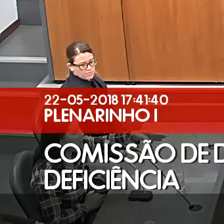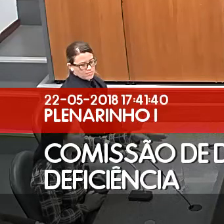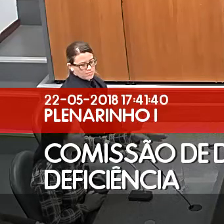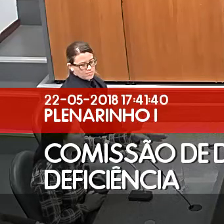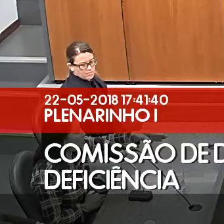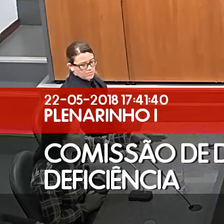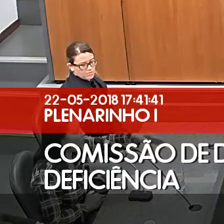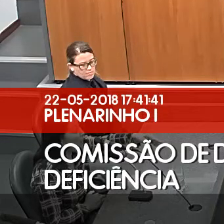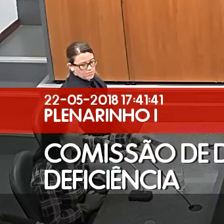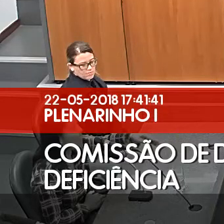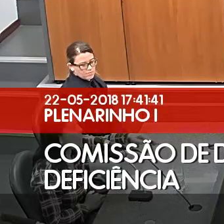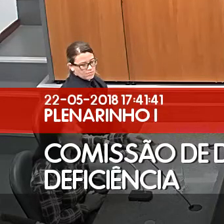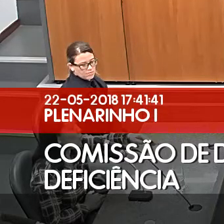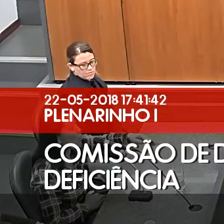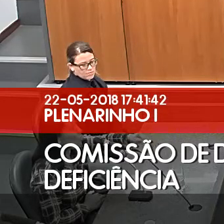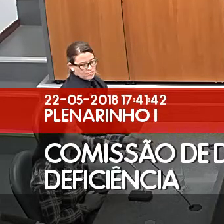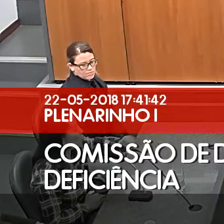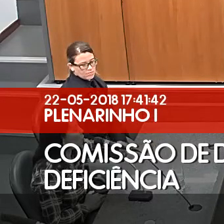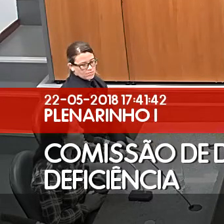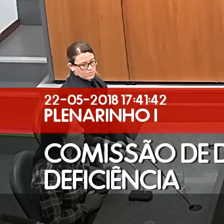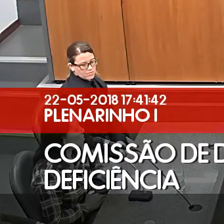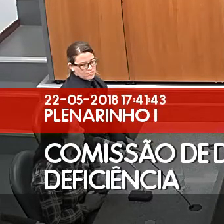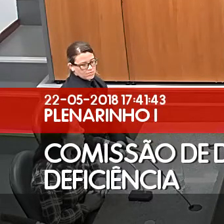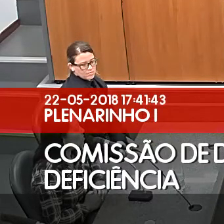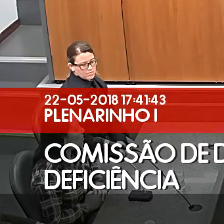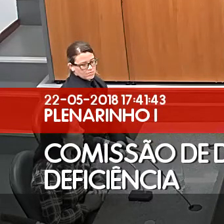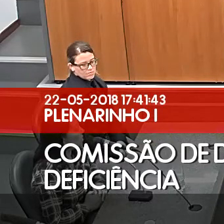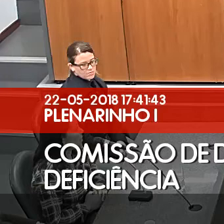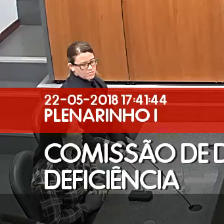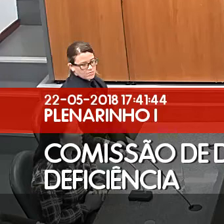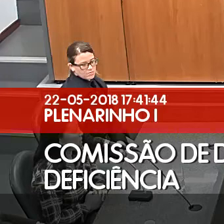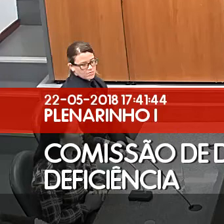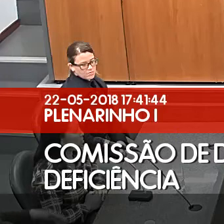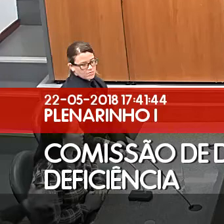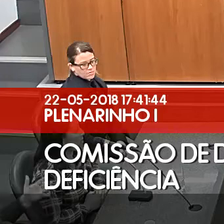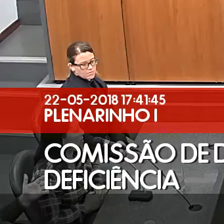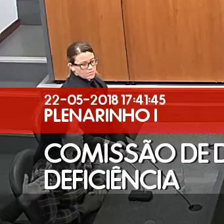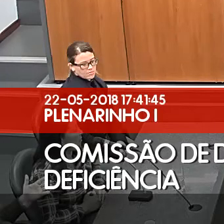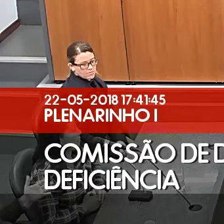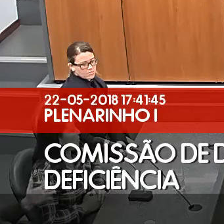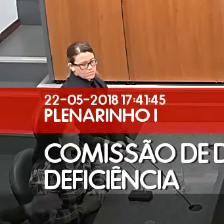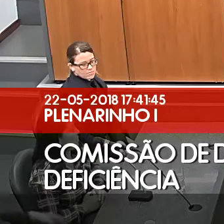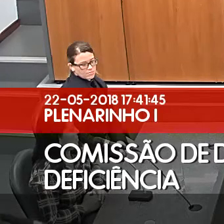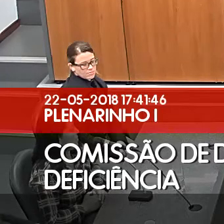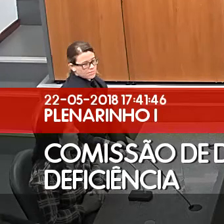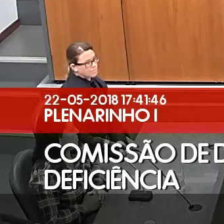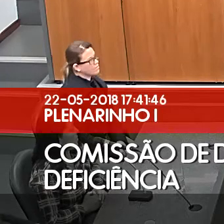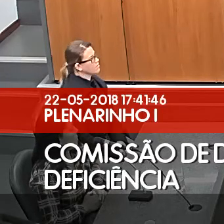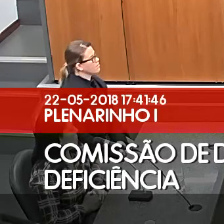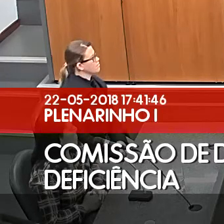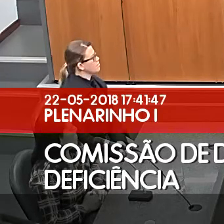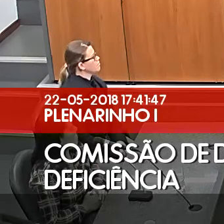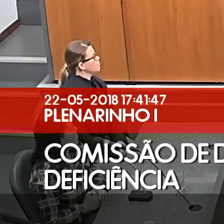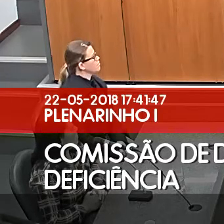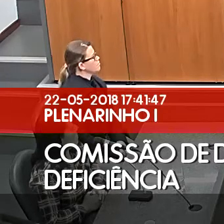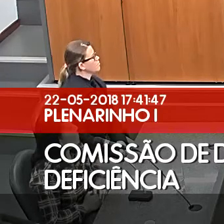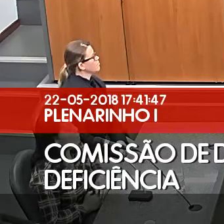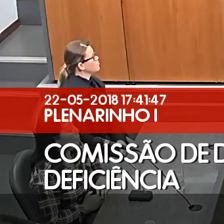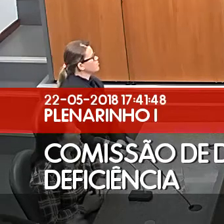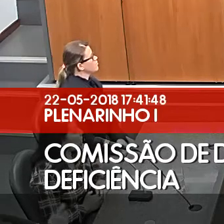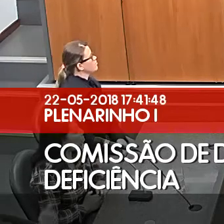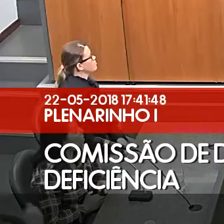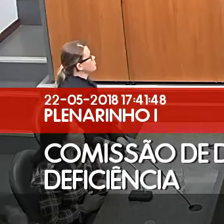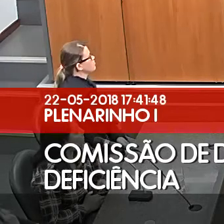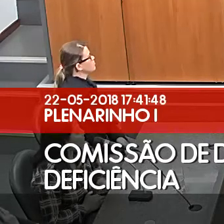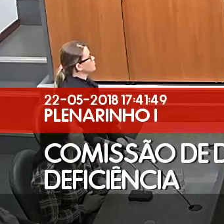Aí o pai dele conseguiu. Mas tem muitos surdos que não conseguiram a carteirinha de passe livre. Porque não tem o laudo